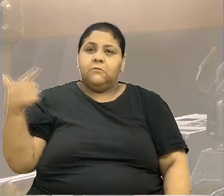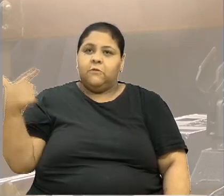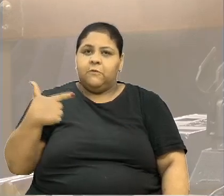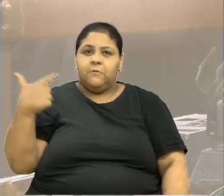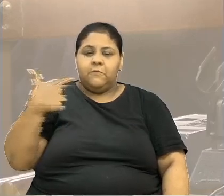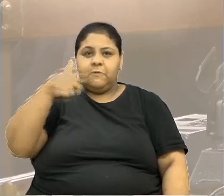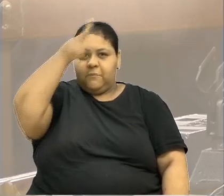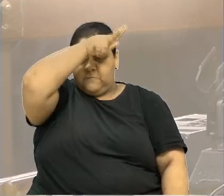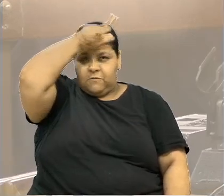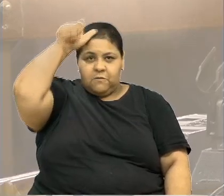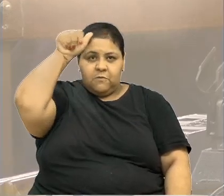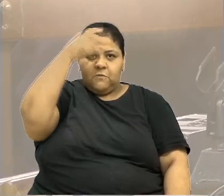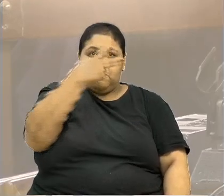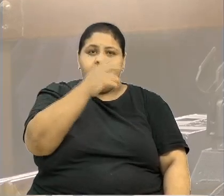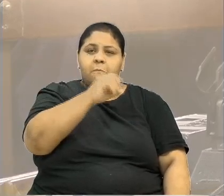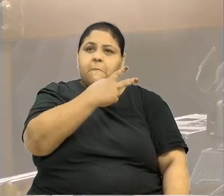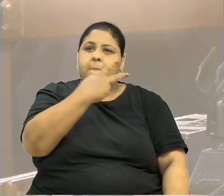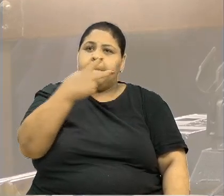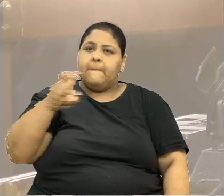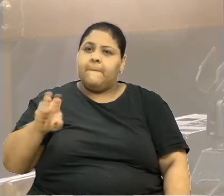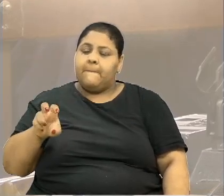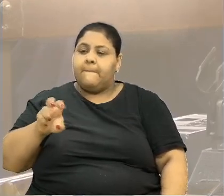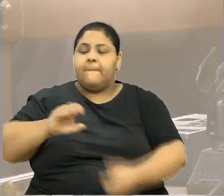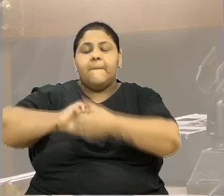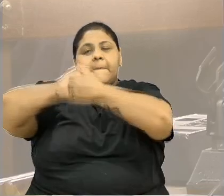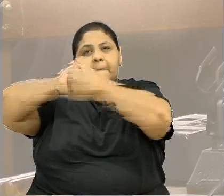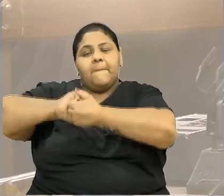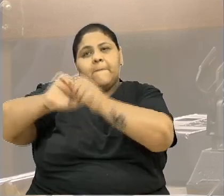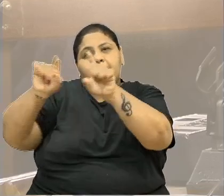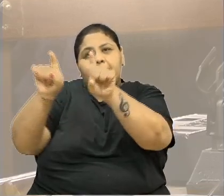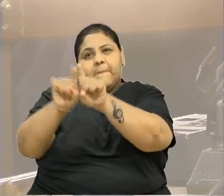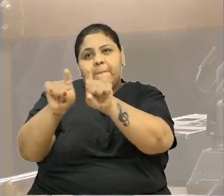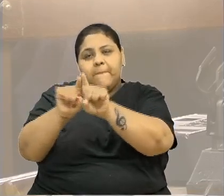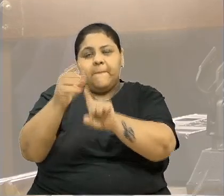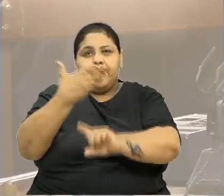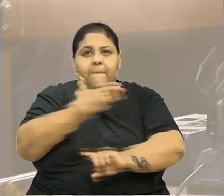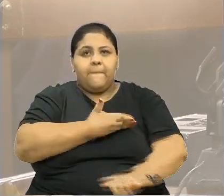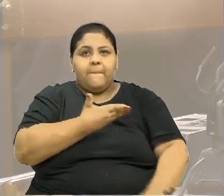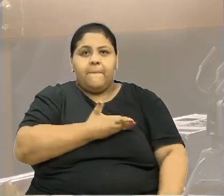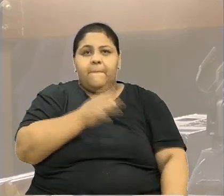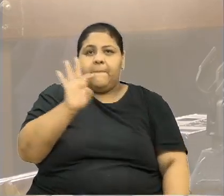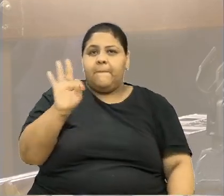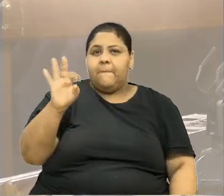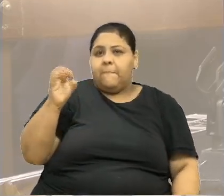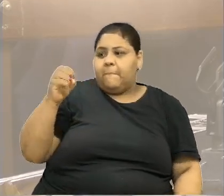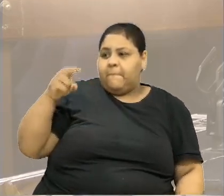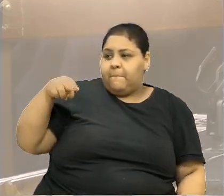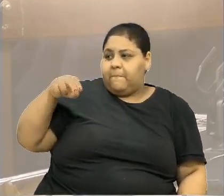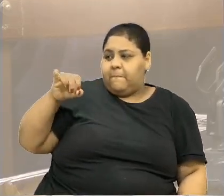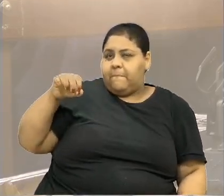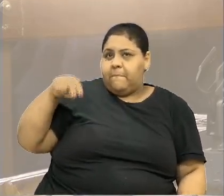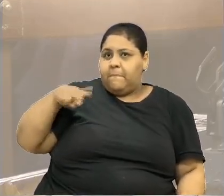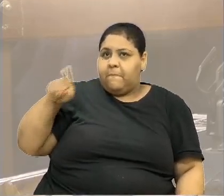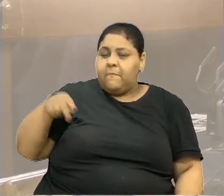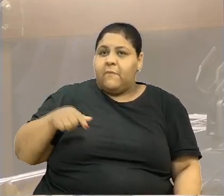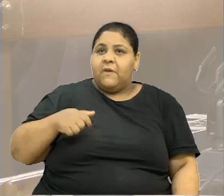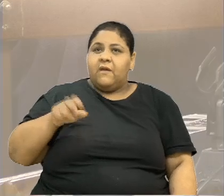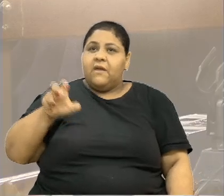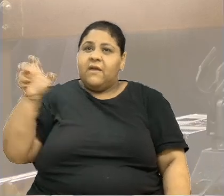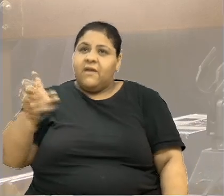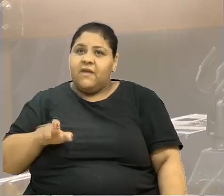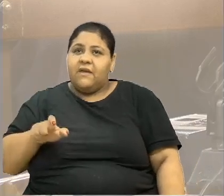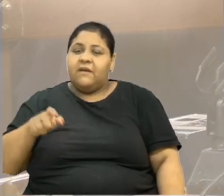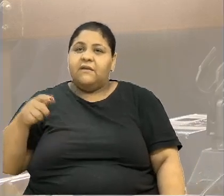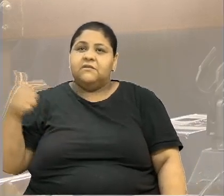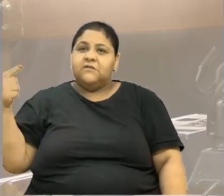aí em 2025. Cumprimento também o nosso amigo Toninho, que é ex-vice-prefeito, que